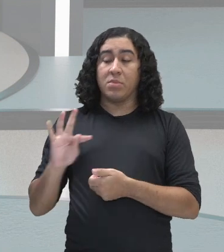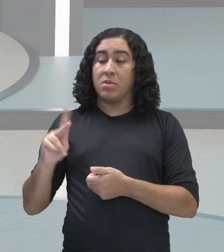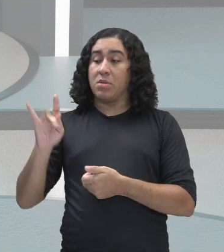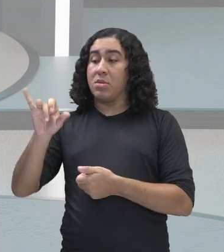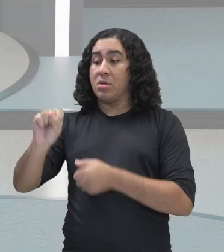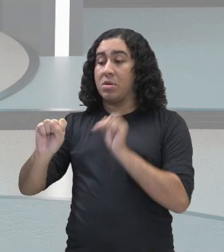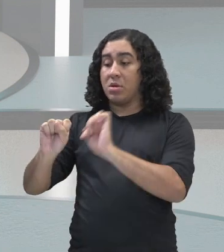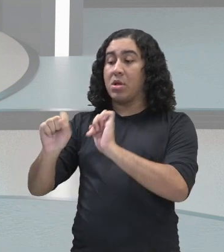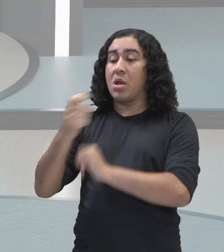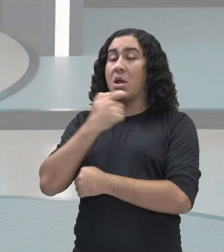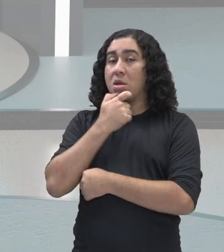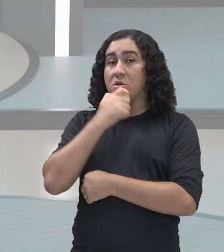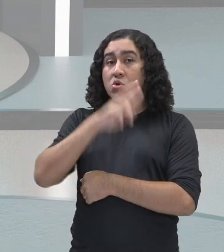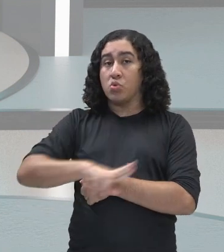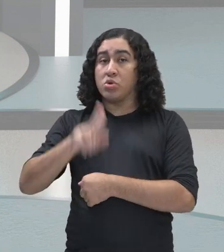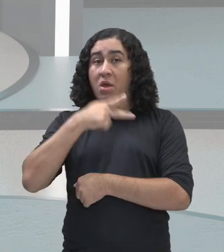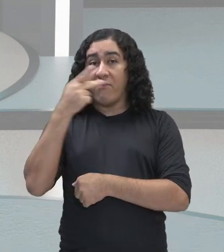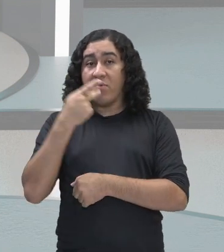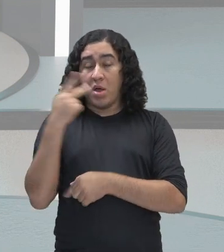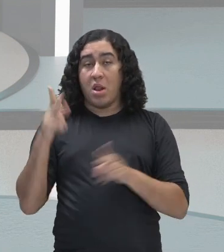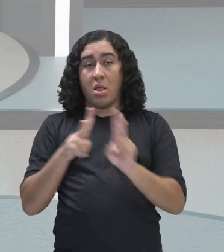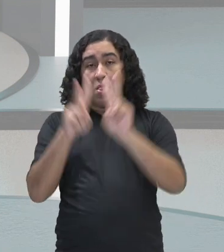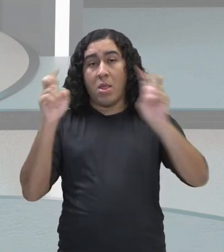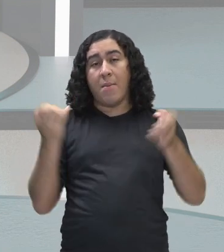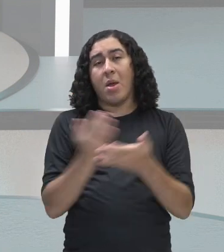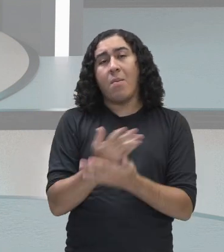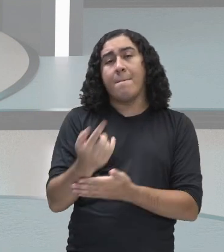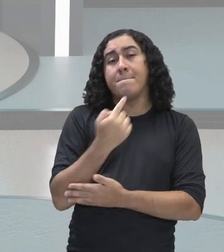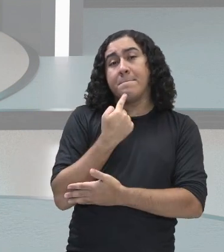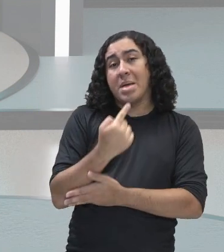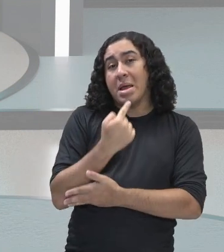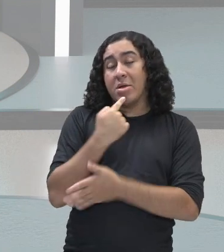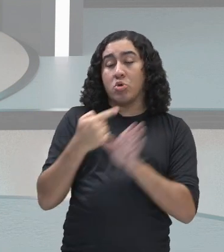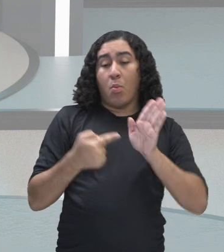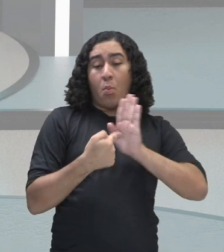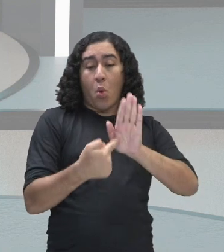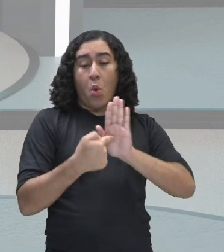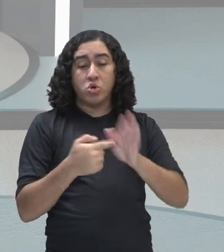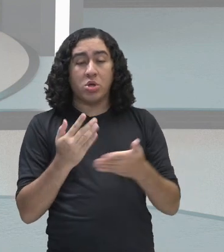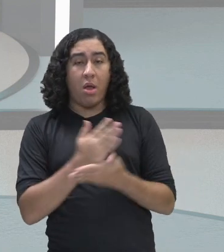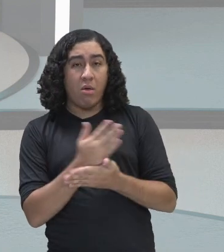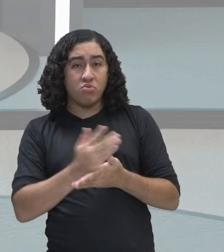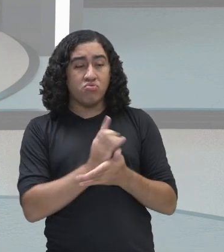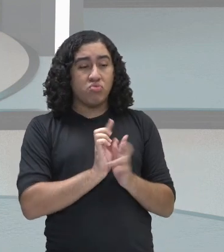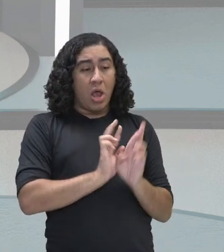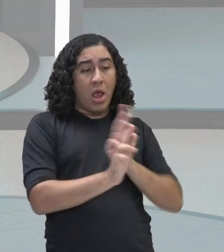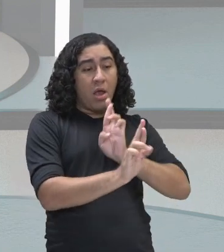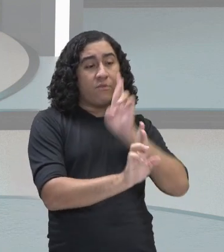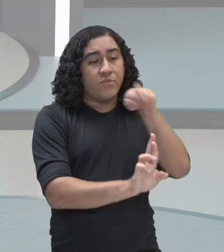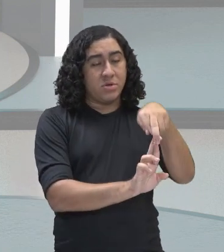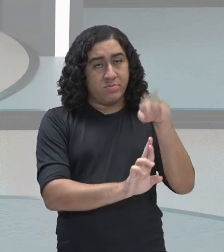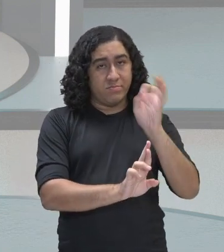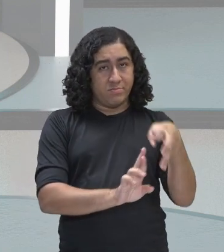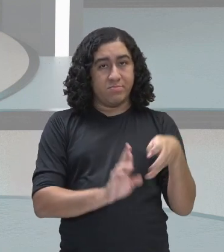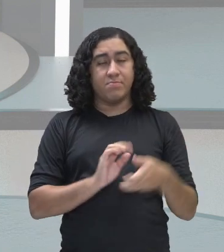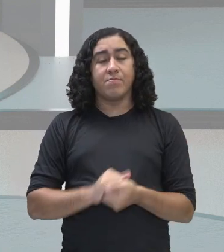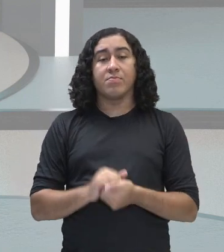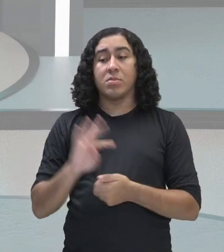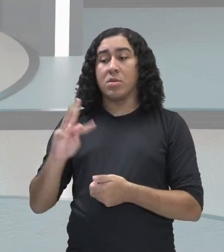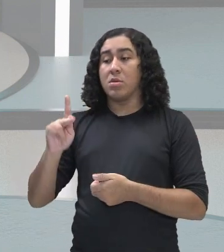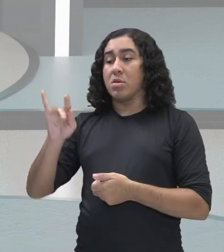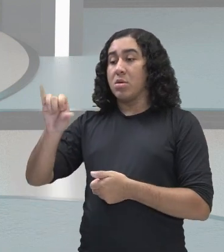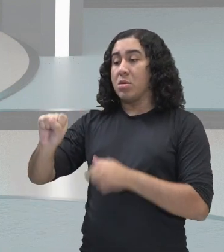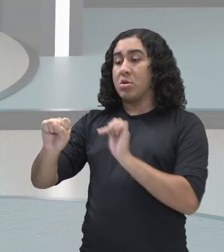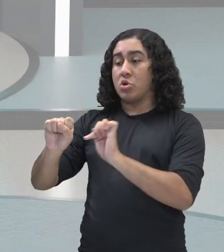inglesa, eu utilizo para falar de algo próximo, para demonstrar algo próximo do falante. Está certo? Então, this eu utilizo